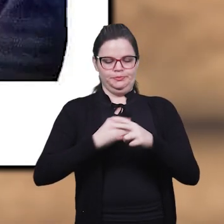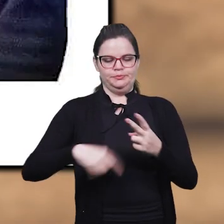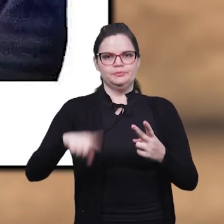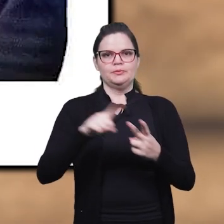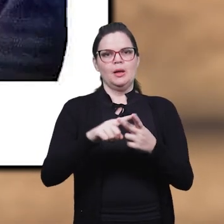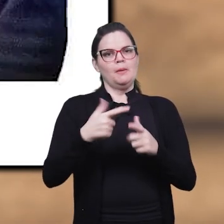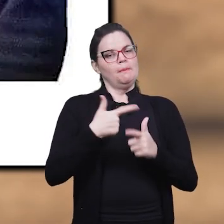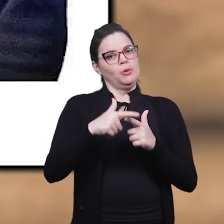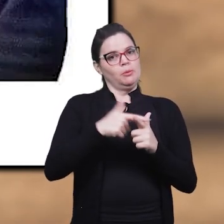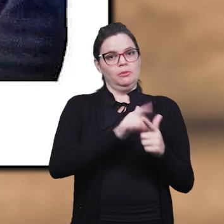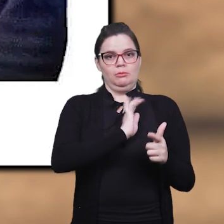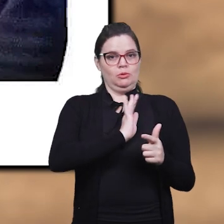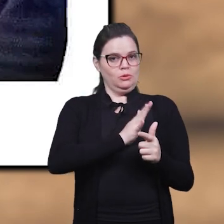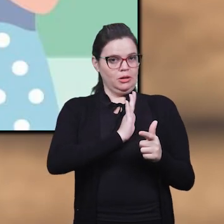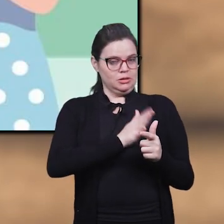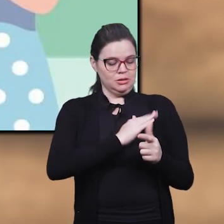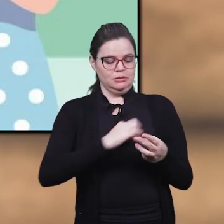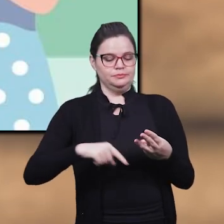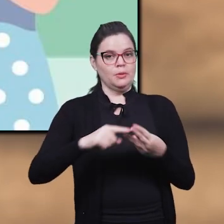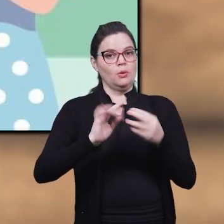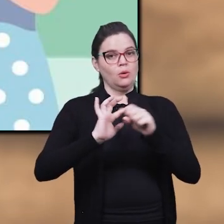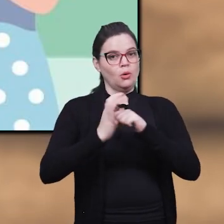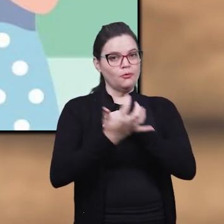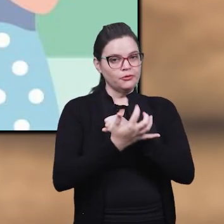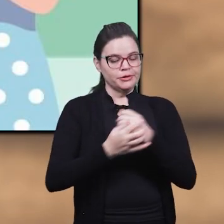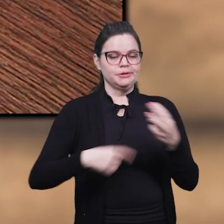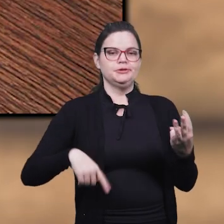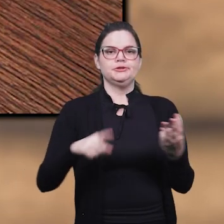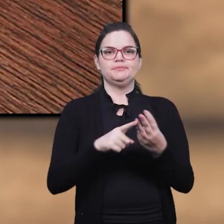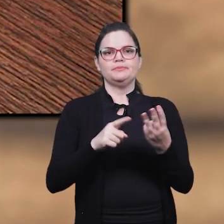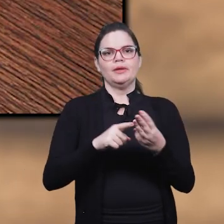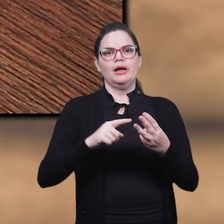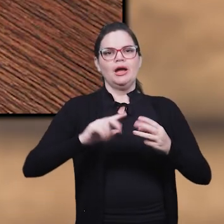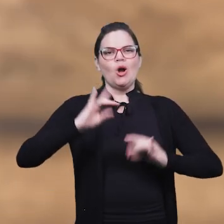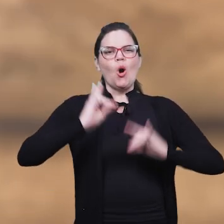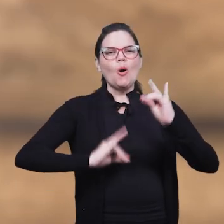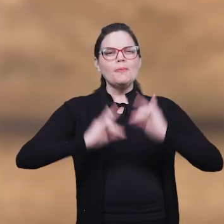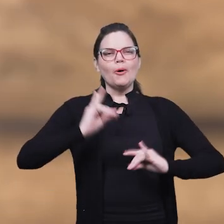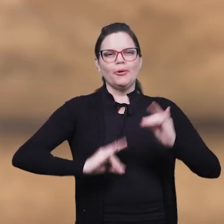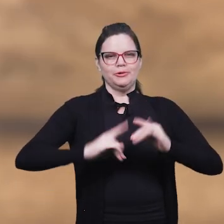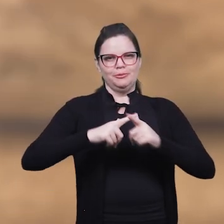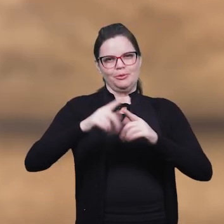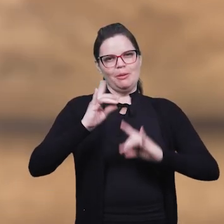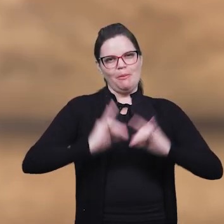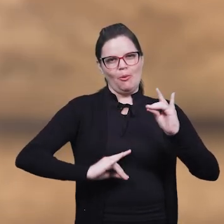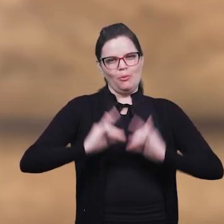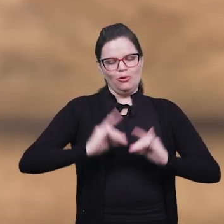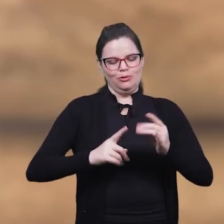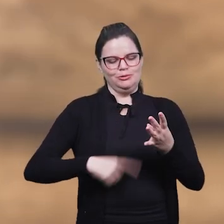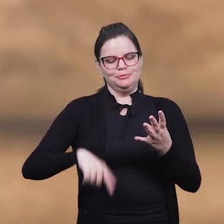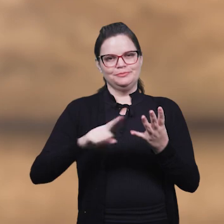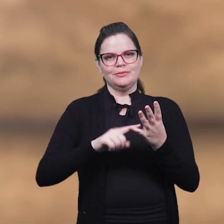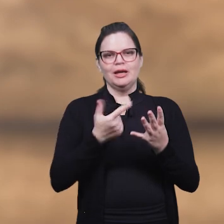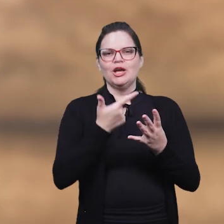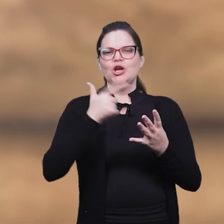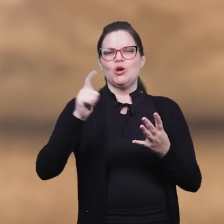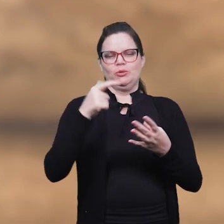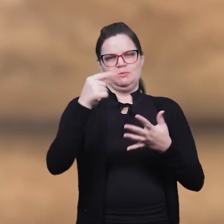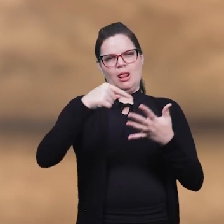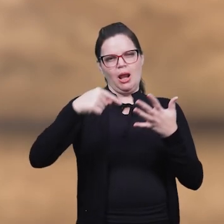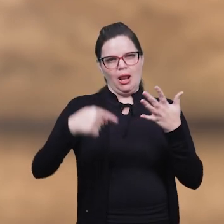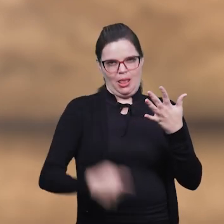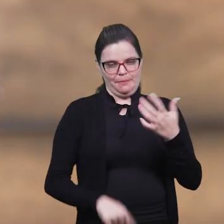do miocárdio, Covid-19, acromegalia, hipertireoidismo e outras doenças